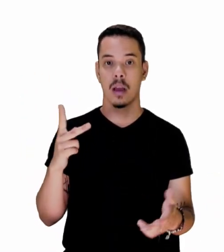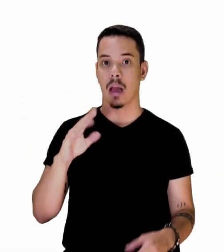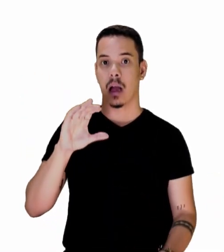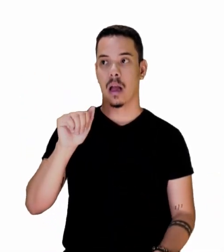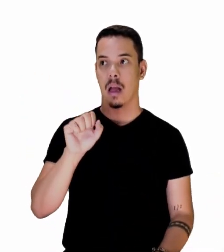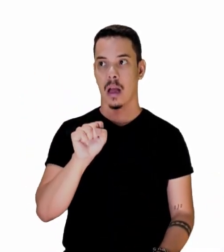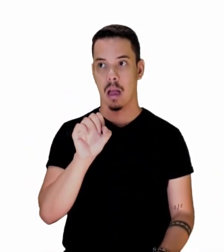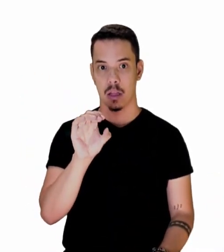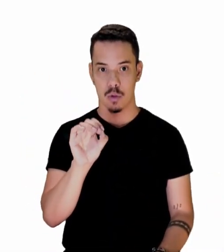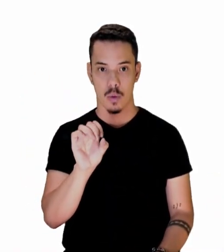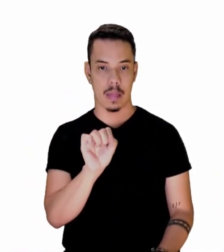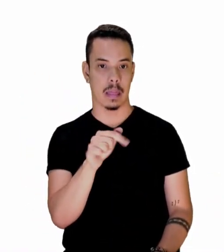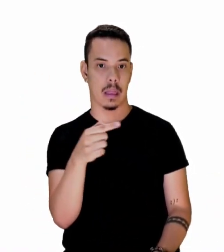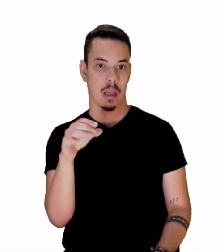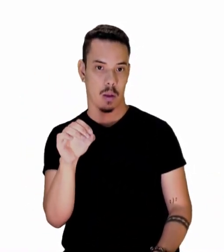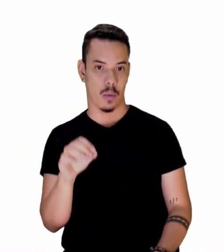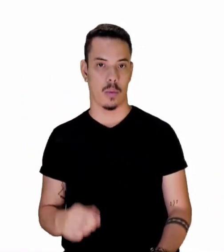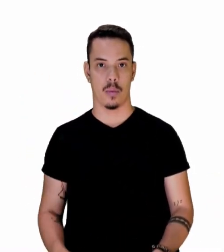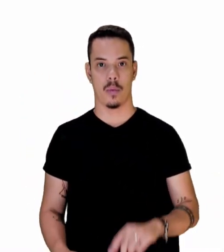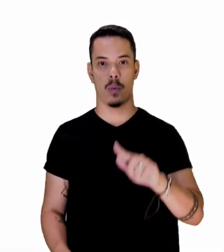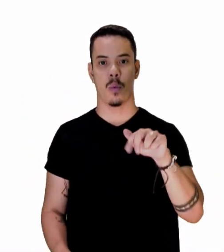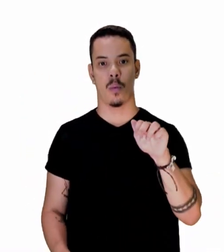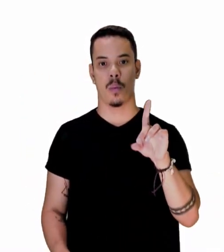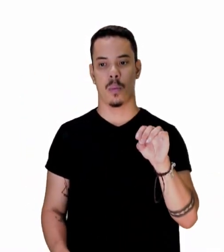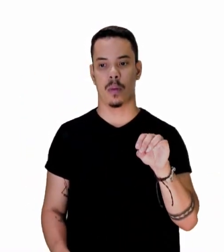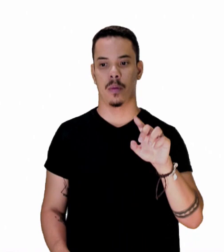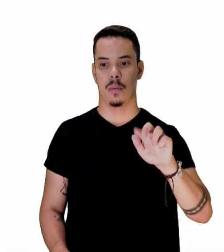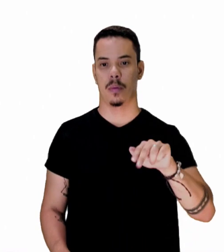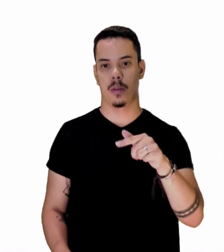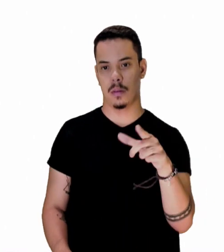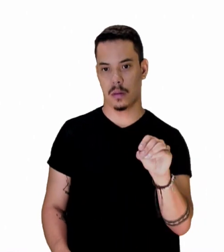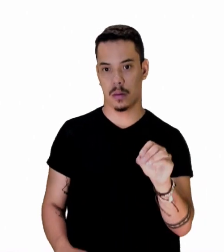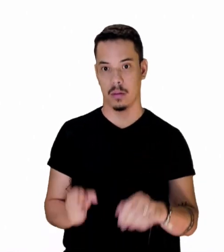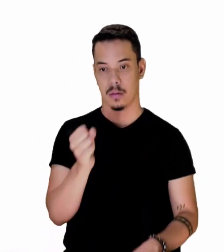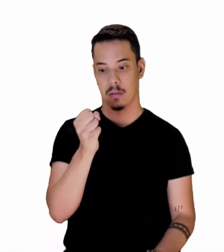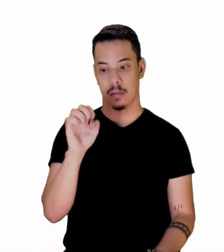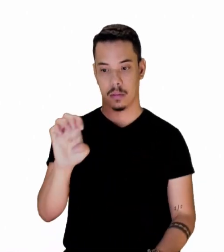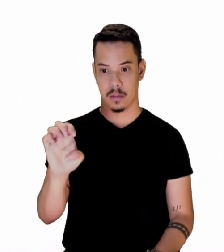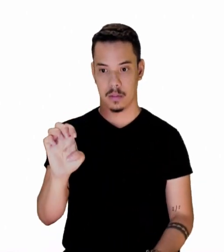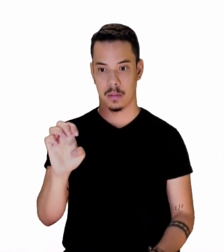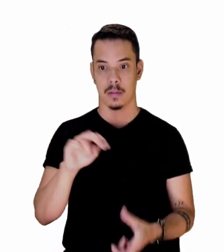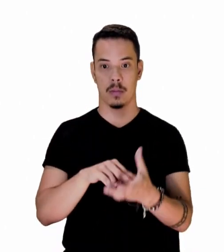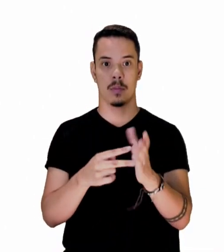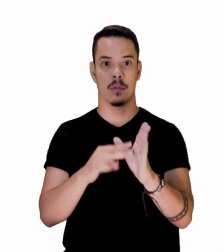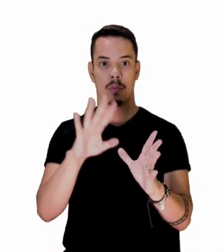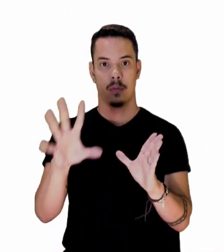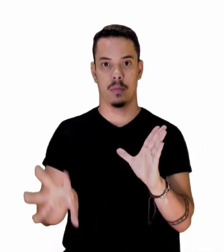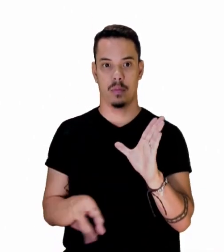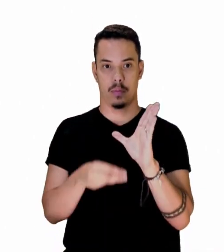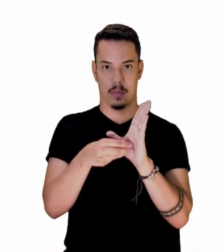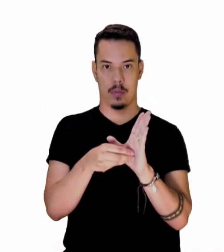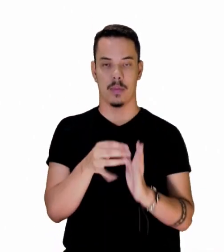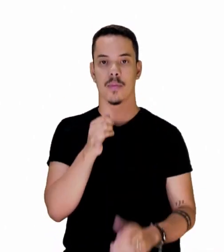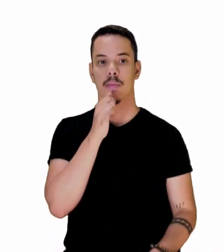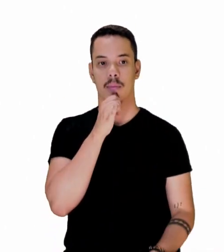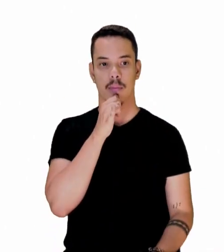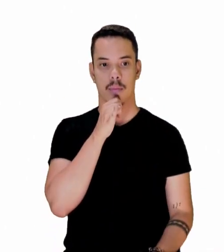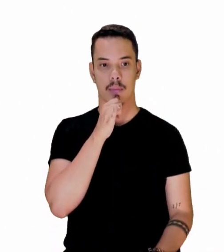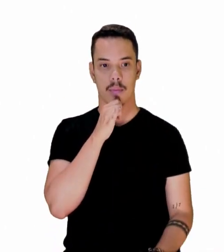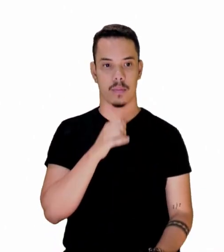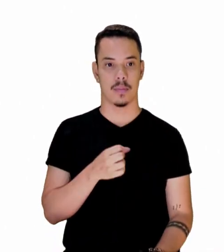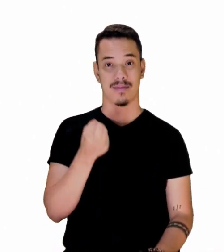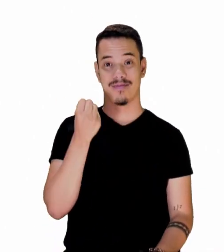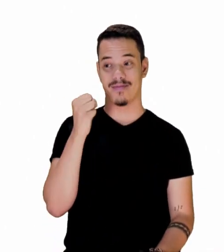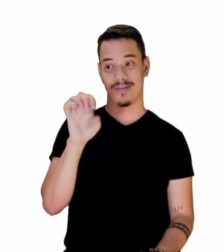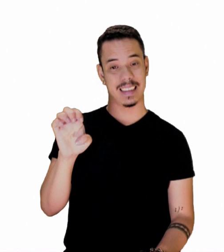não, ou no caso se, né? É conjunção integrante. Olha só nos exemplos. Se